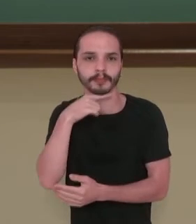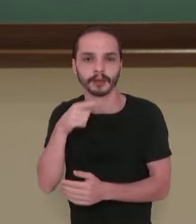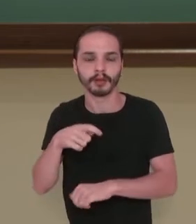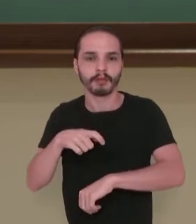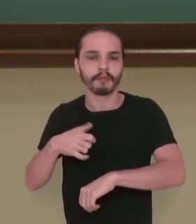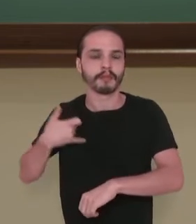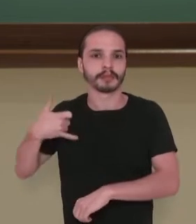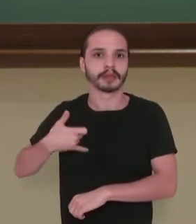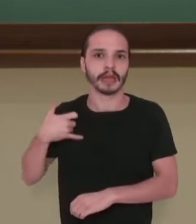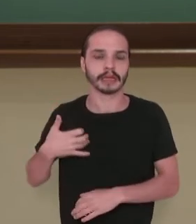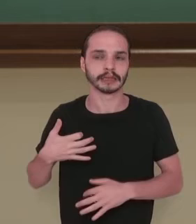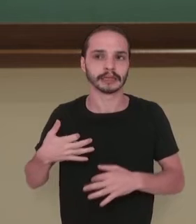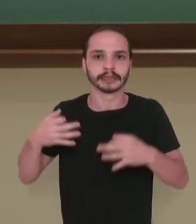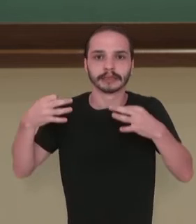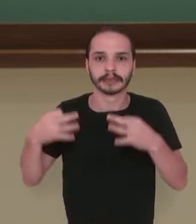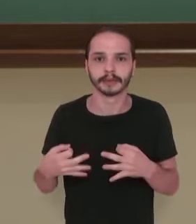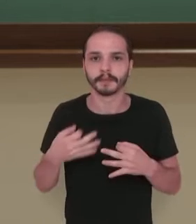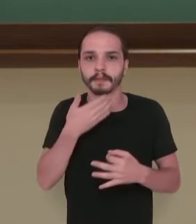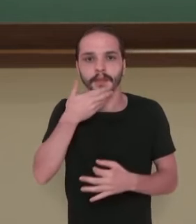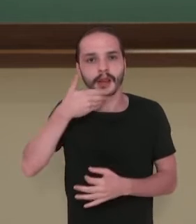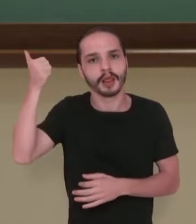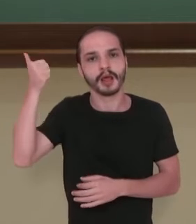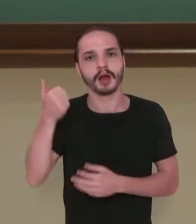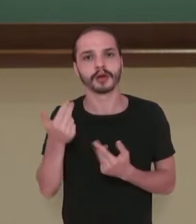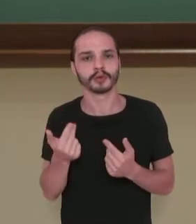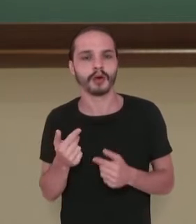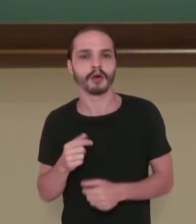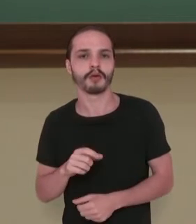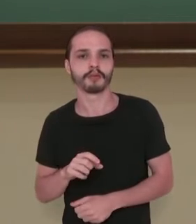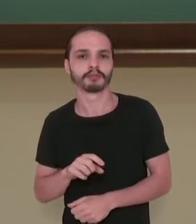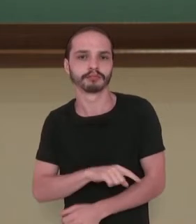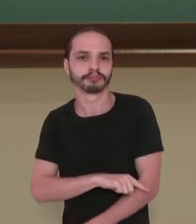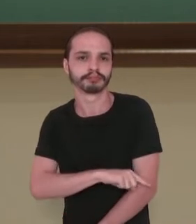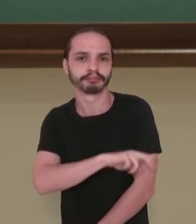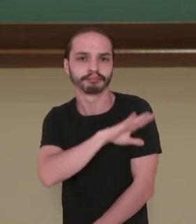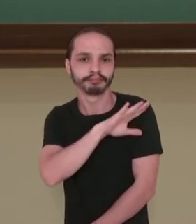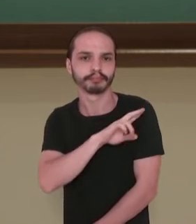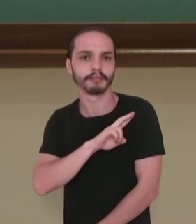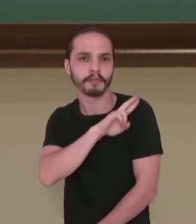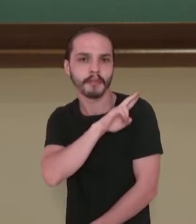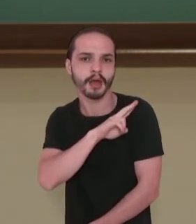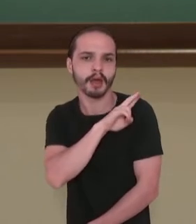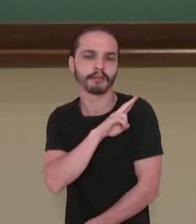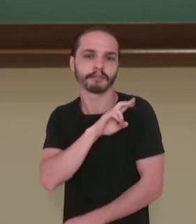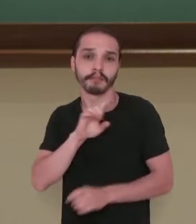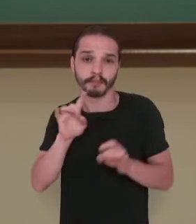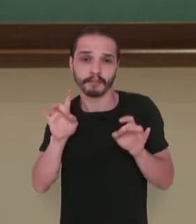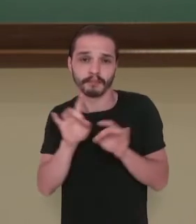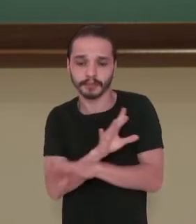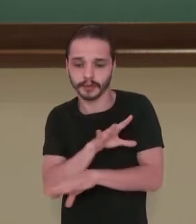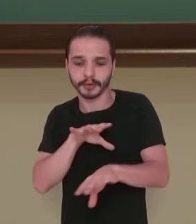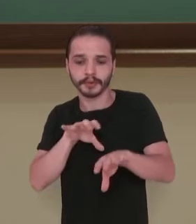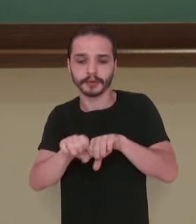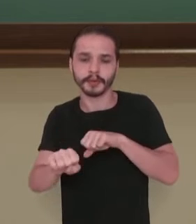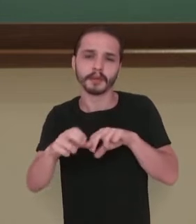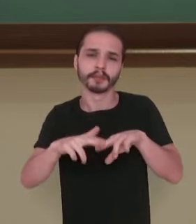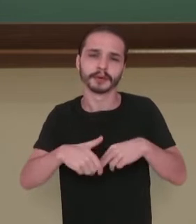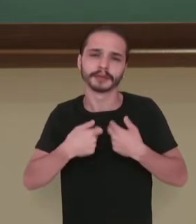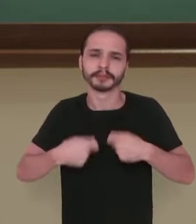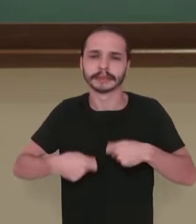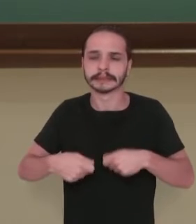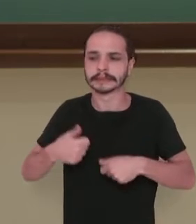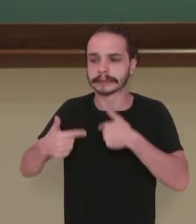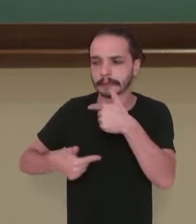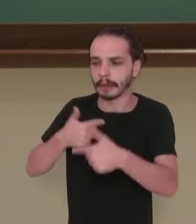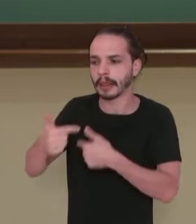o ideal, né, concluir o ensino fundamental, o ensino médio, por conta de que tem que trabalhar para ajudar a família nas despesas,